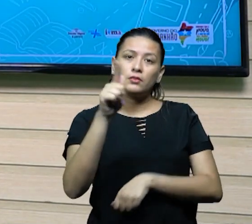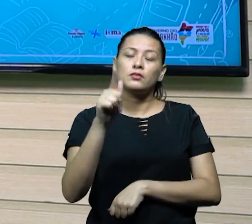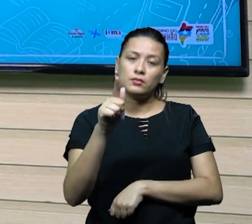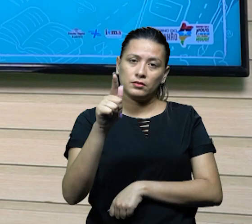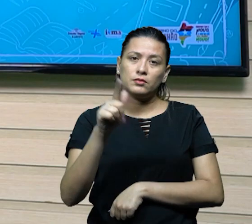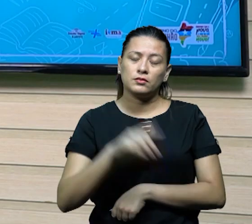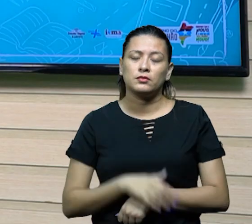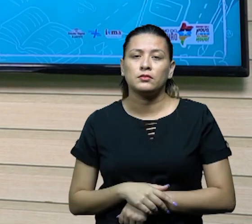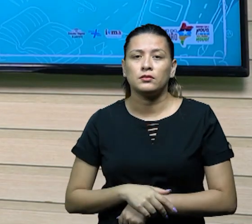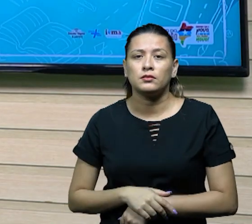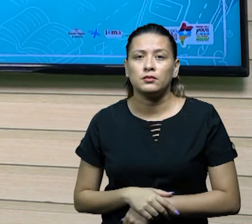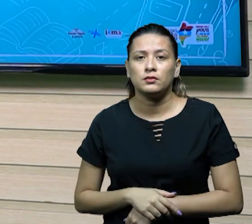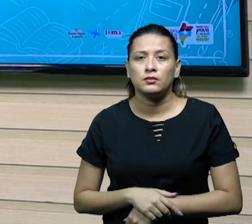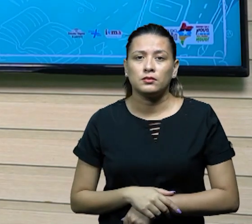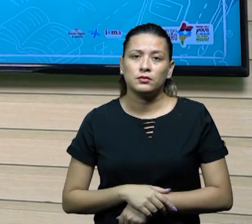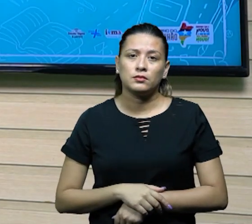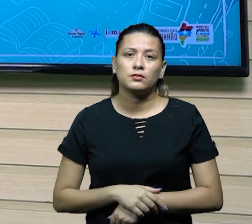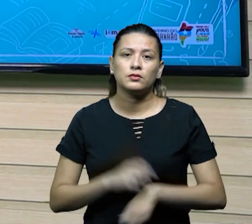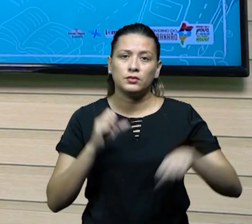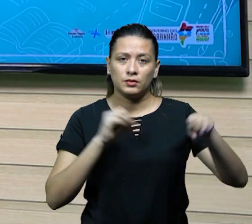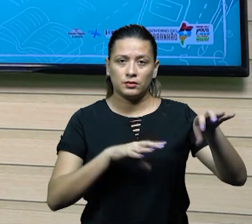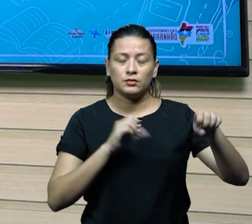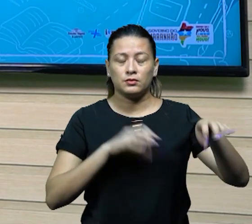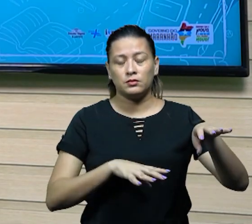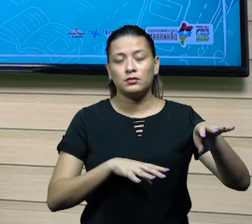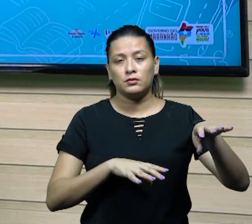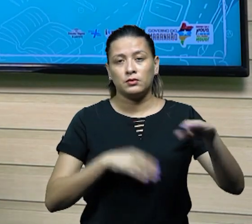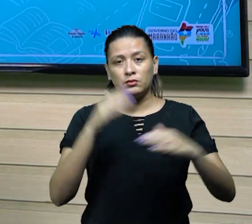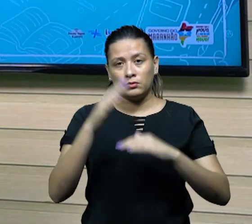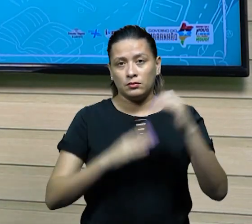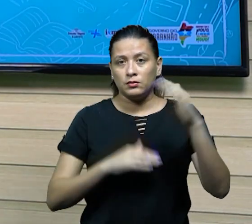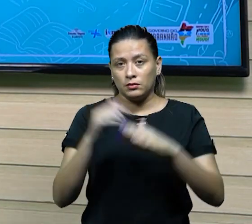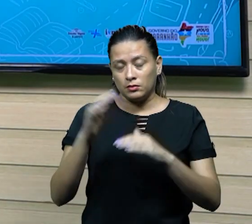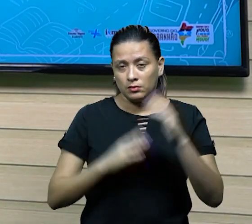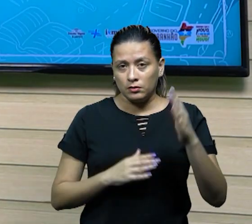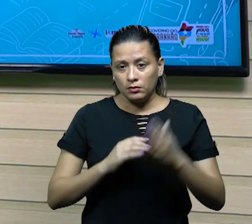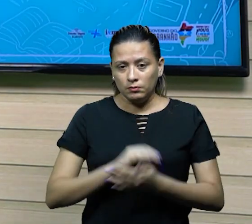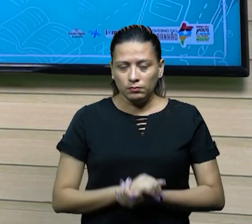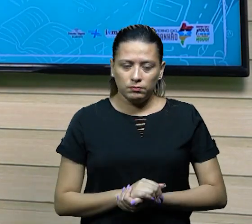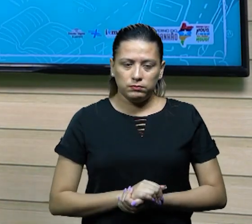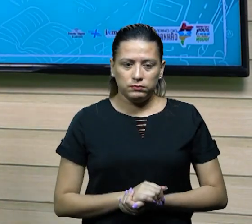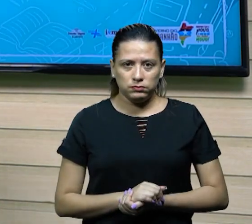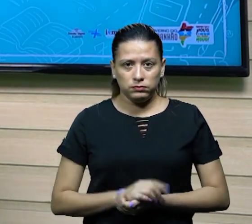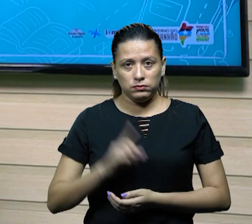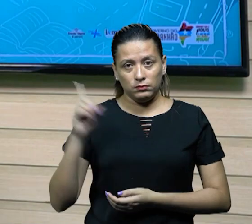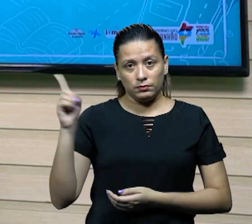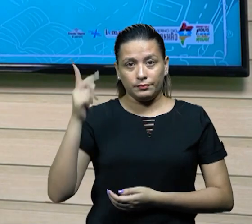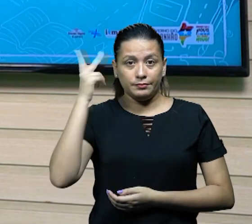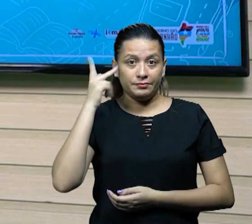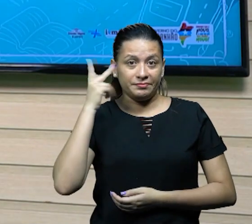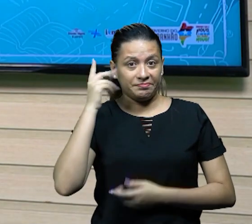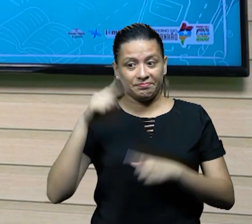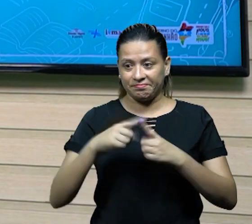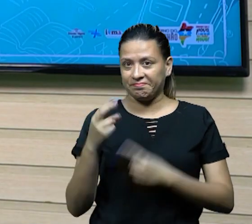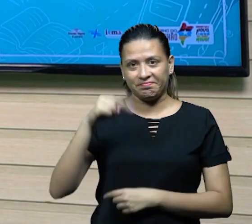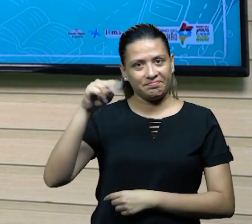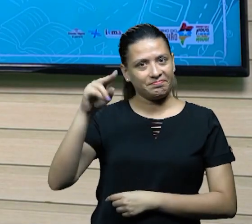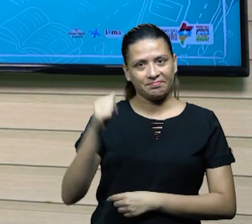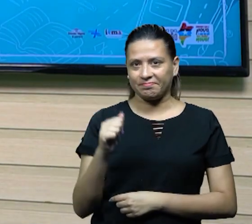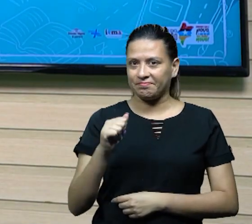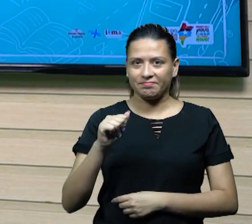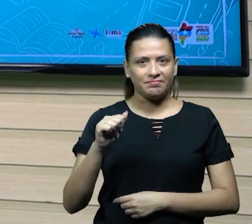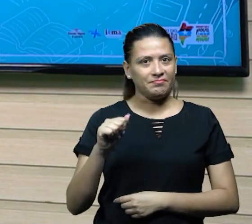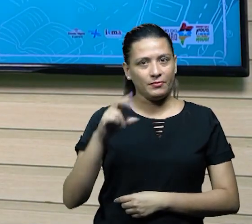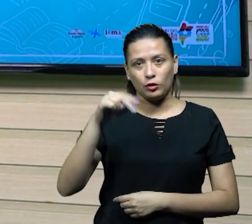prova. Muitos já fizeram graduação à distância. Eu mesmo tenho uma especialização, a que eu falei há pouco para vocês, de docência da